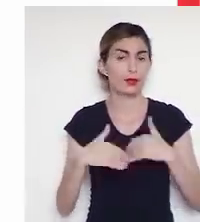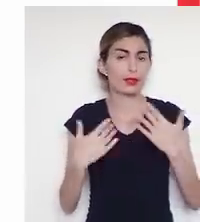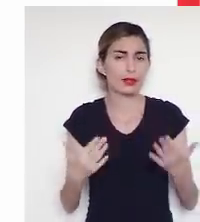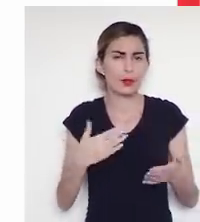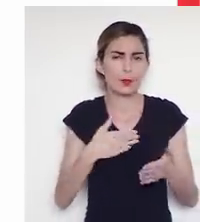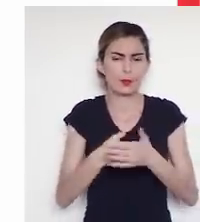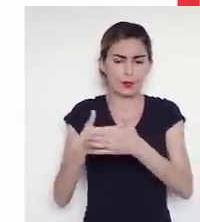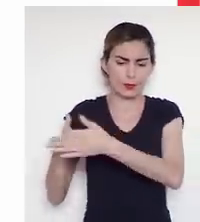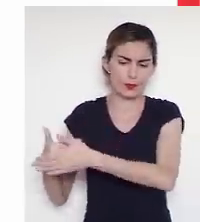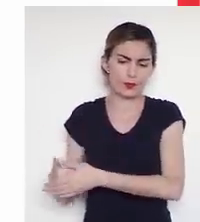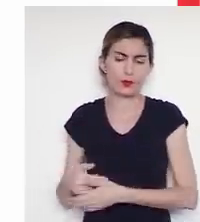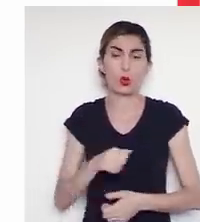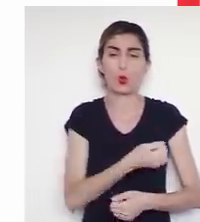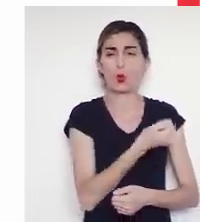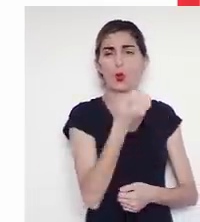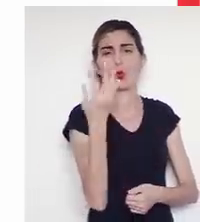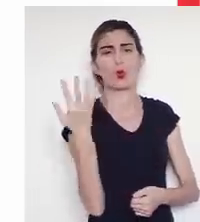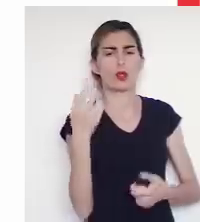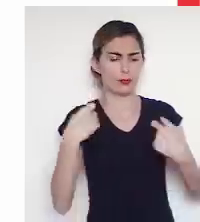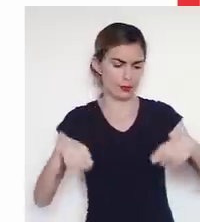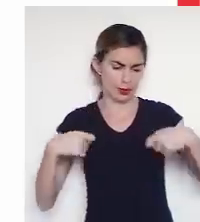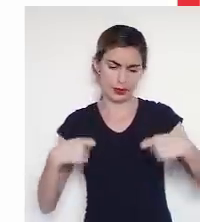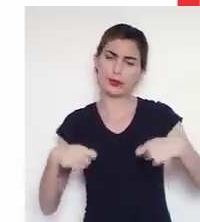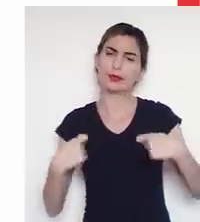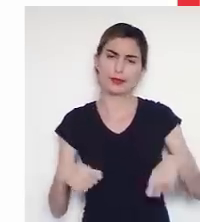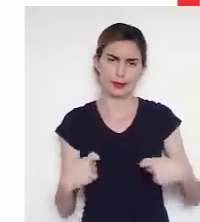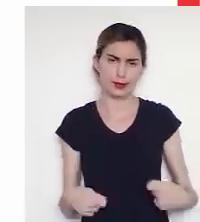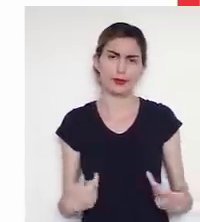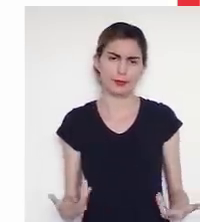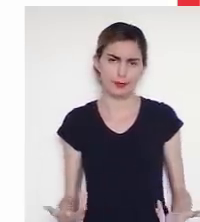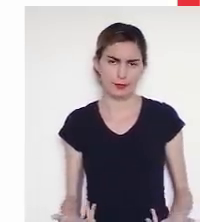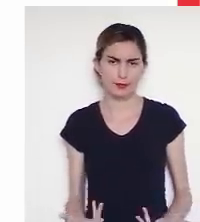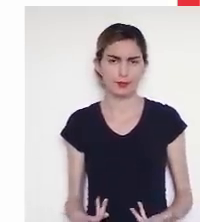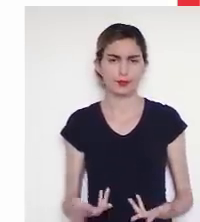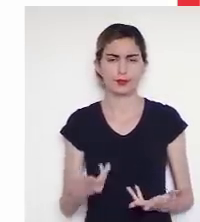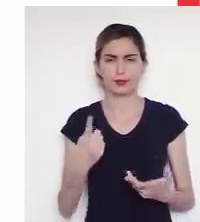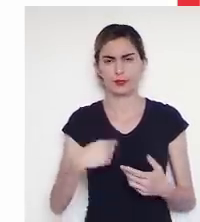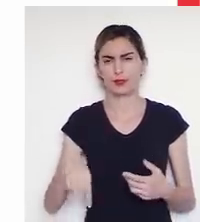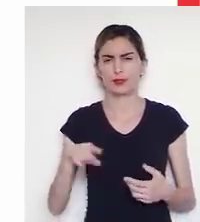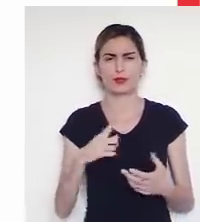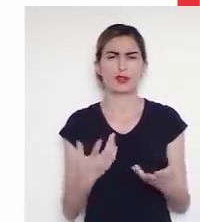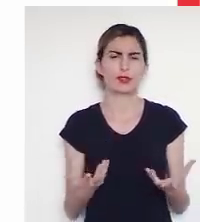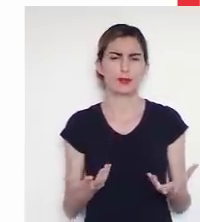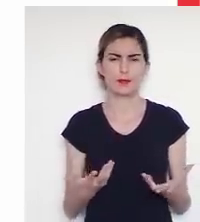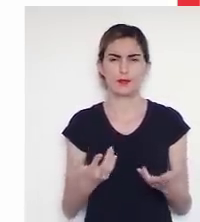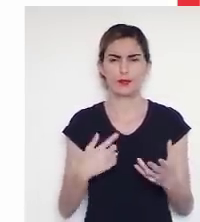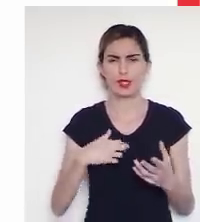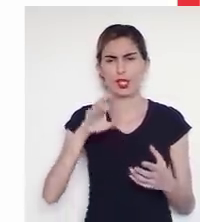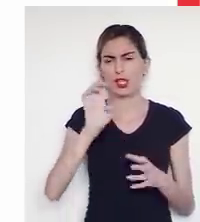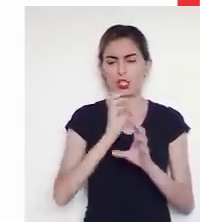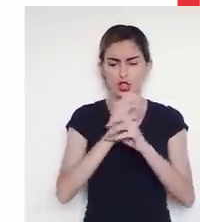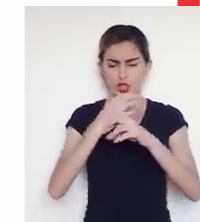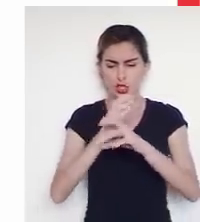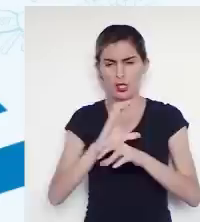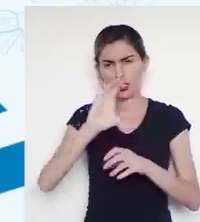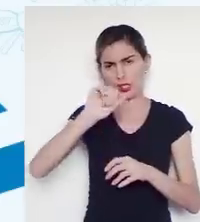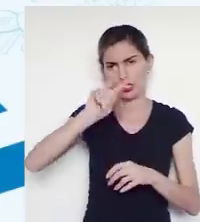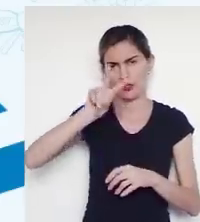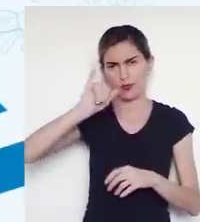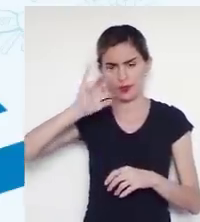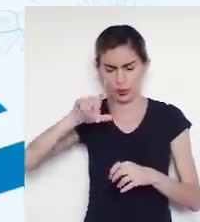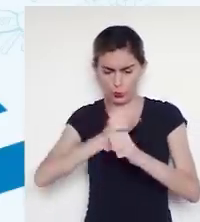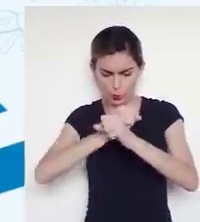podemos aproximar o quanto precisarmos. Na engenharia